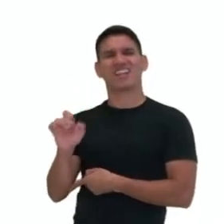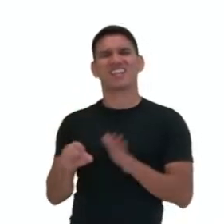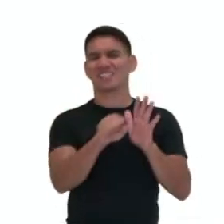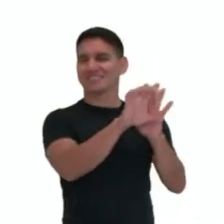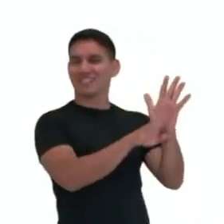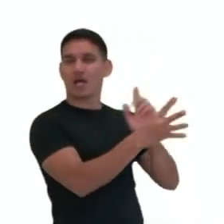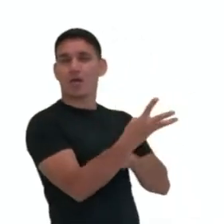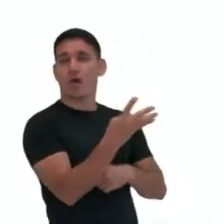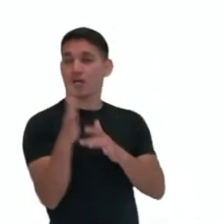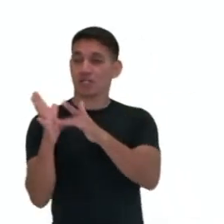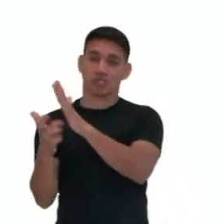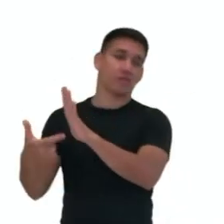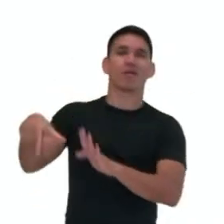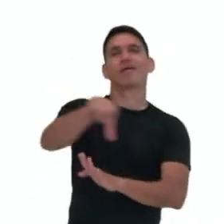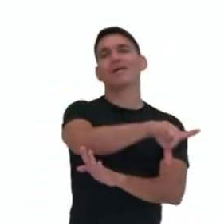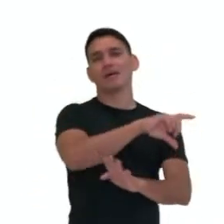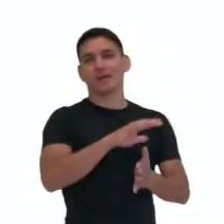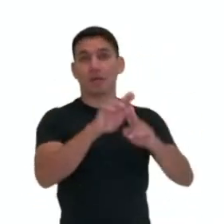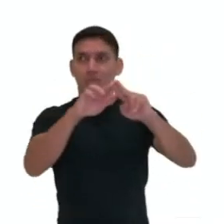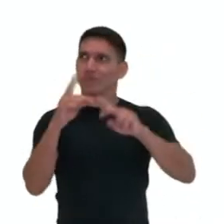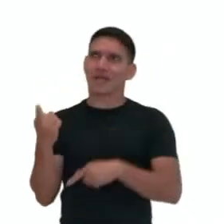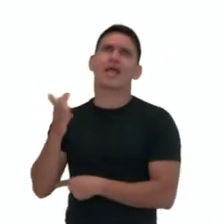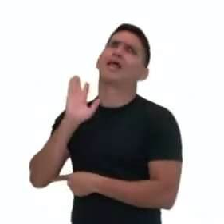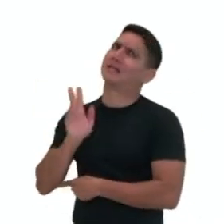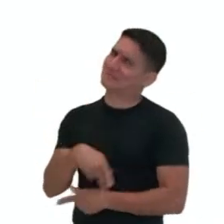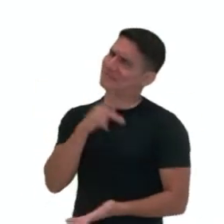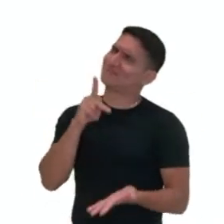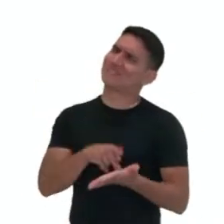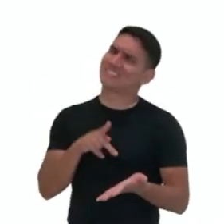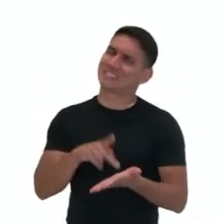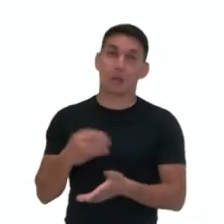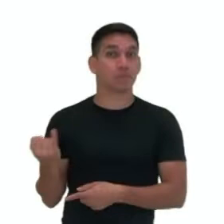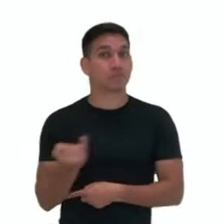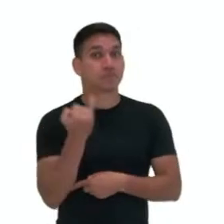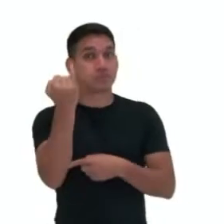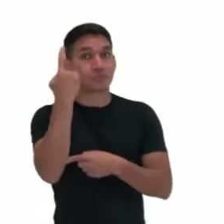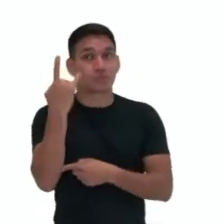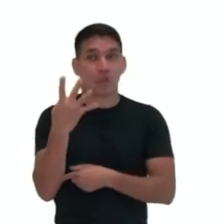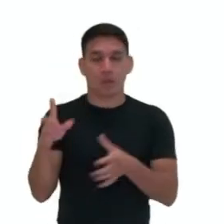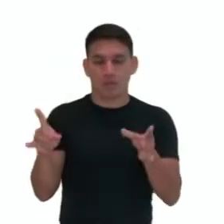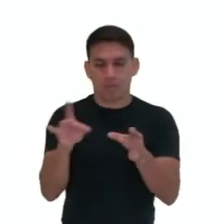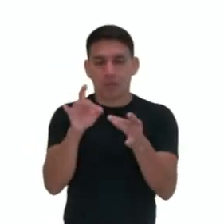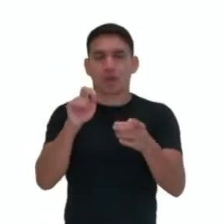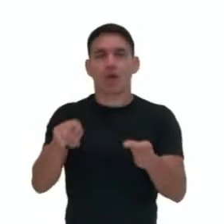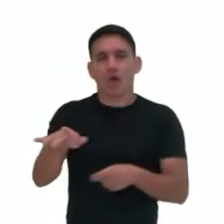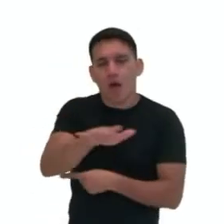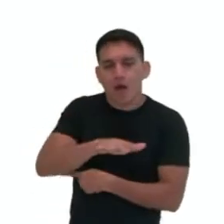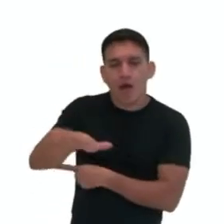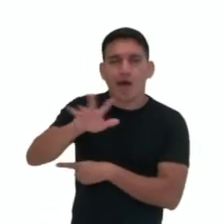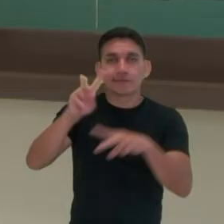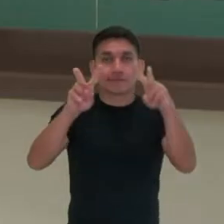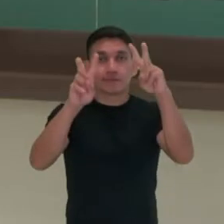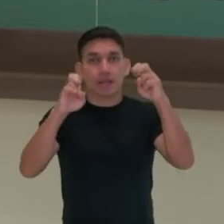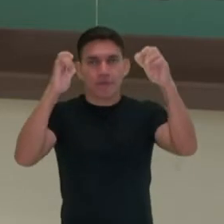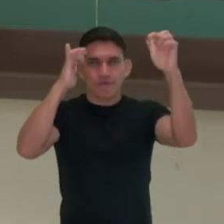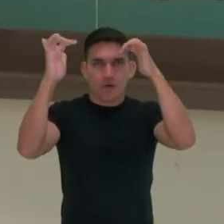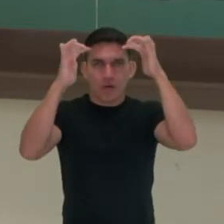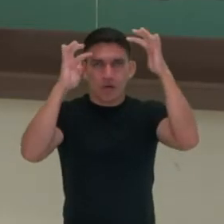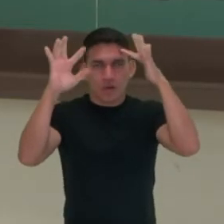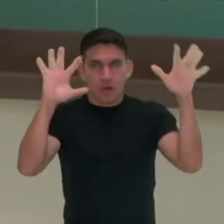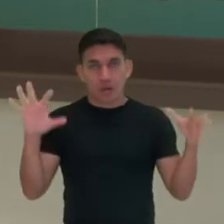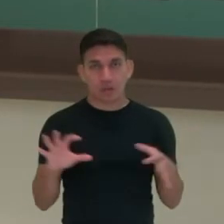IV a.C. Então ele é realmente bastante importante dentro dessa temática filosófica